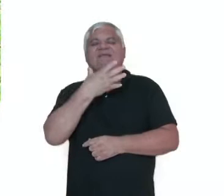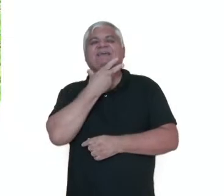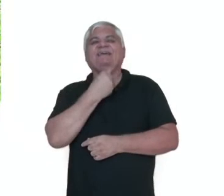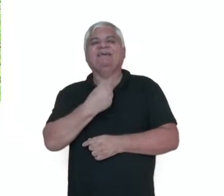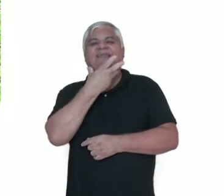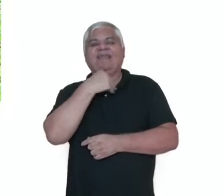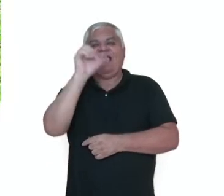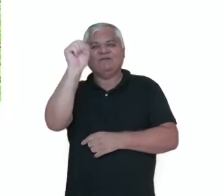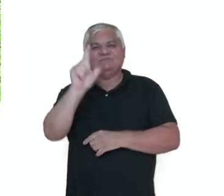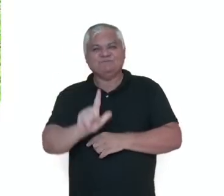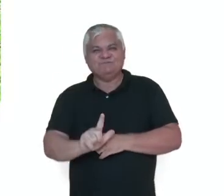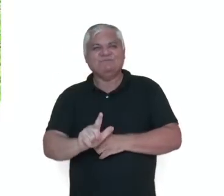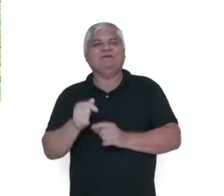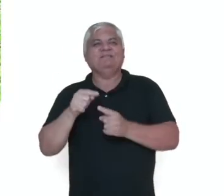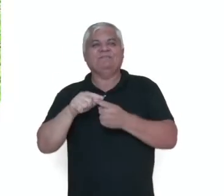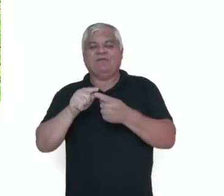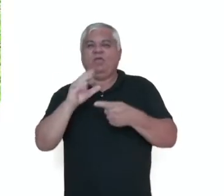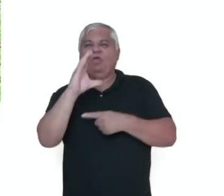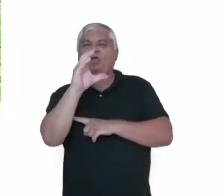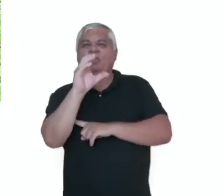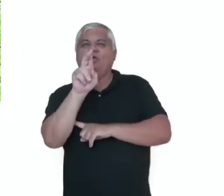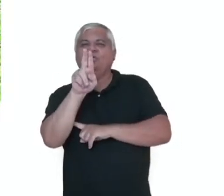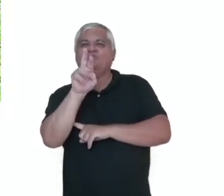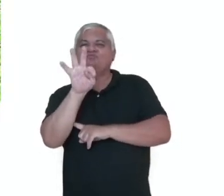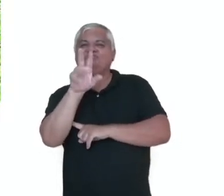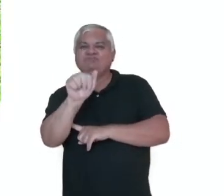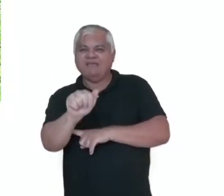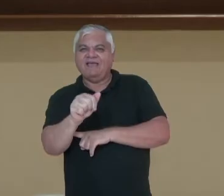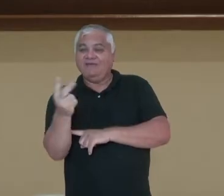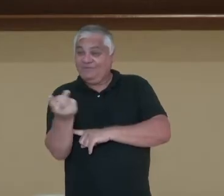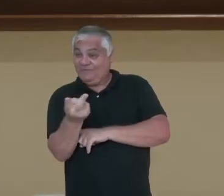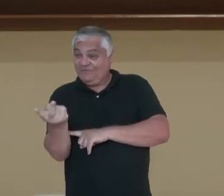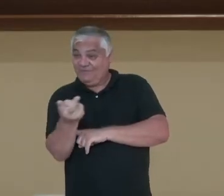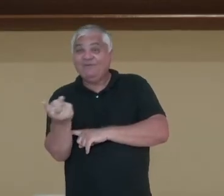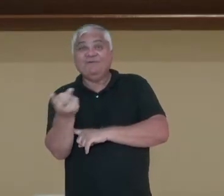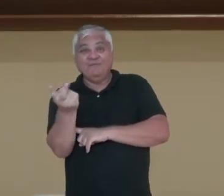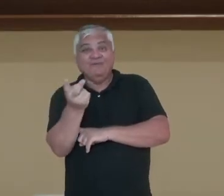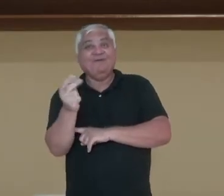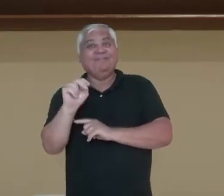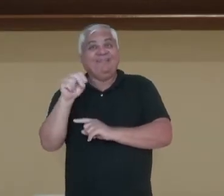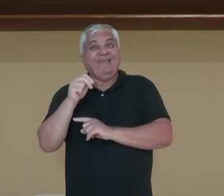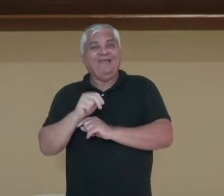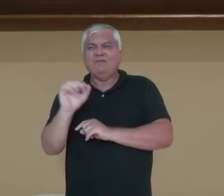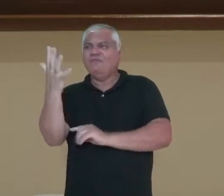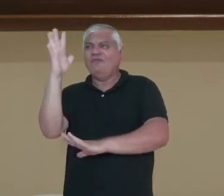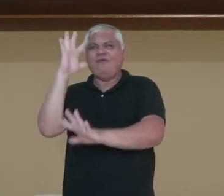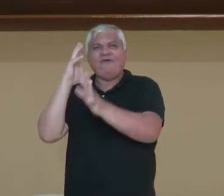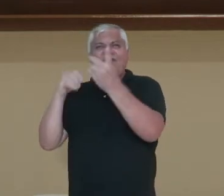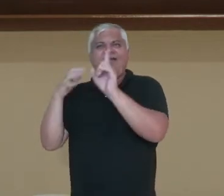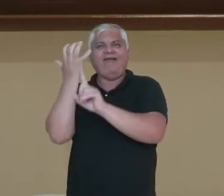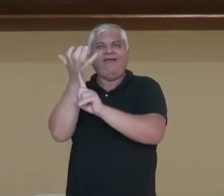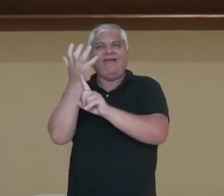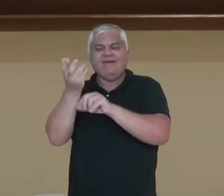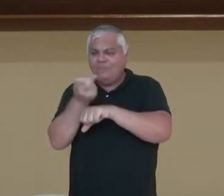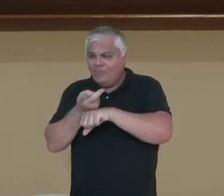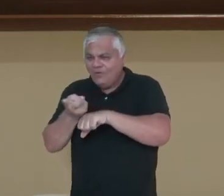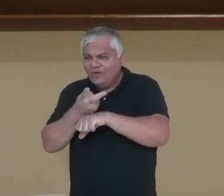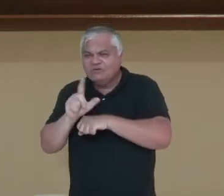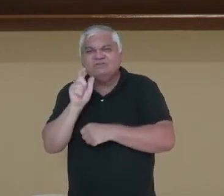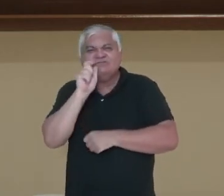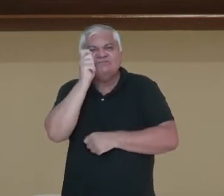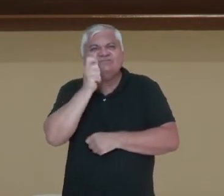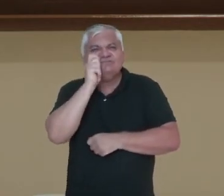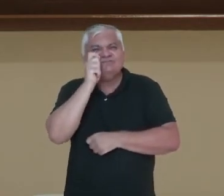azul e a cutia, que são dois animais, né, comuns das florestas com araucária, que eles procuram essas sementes para